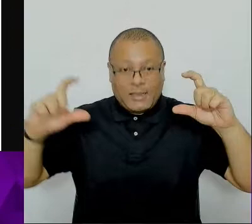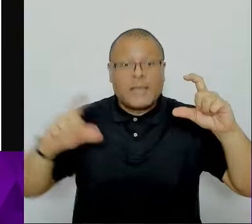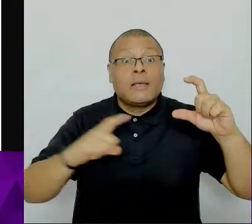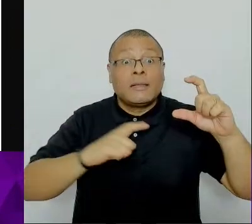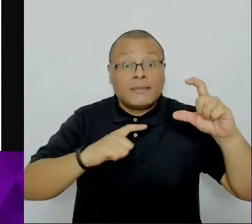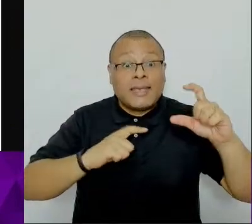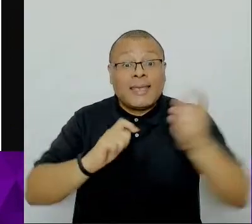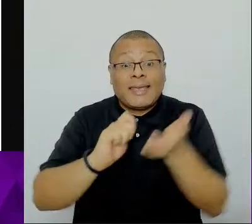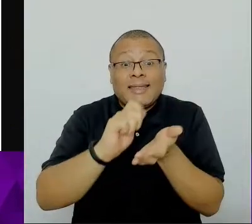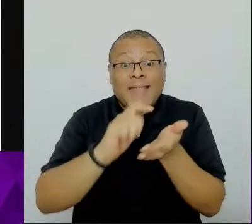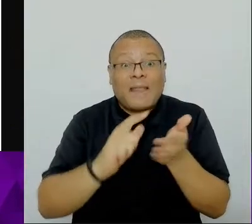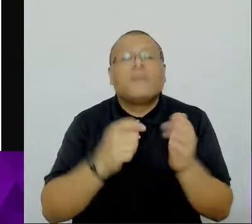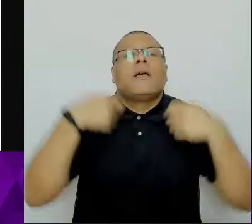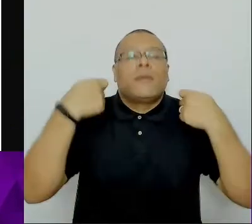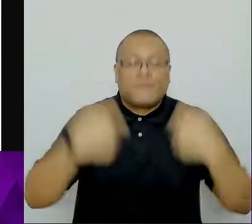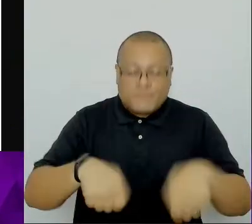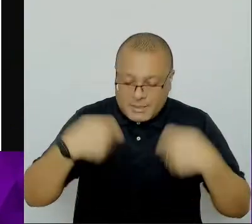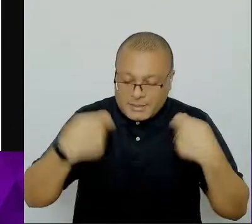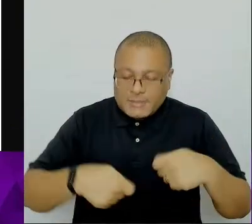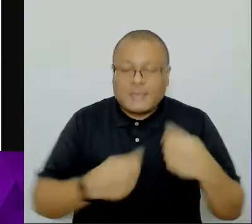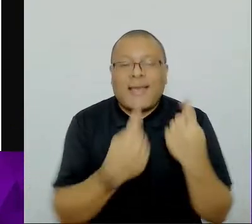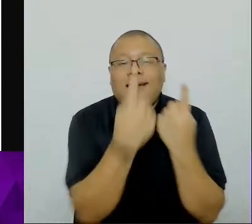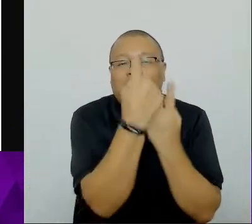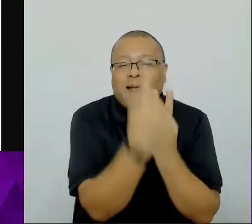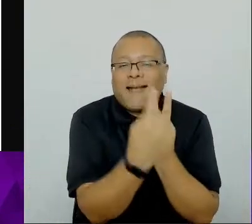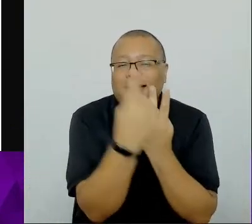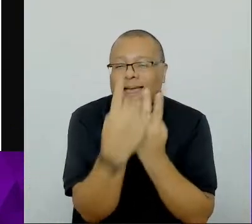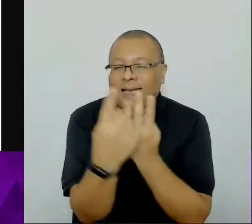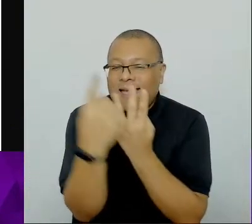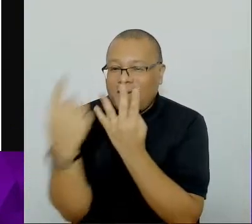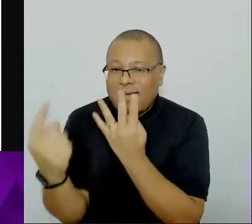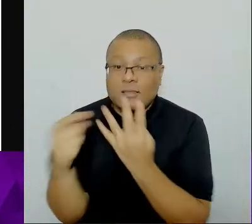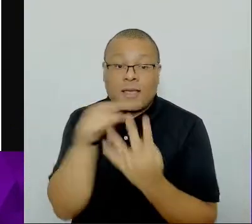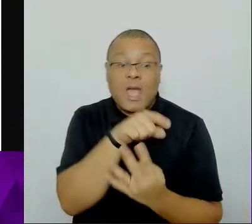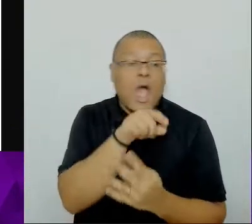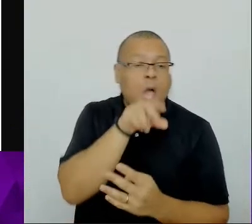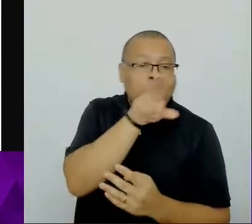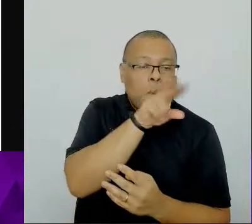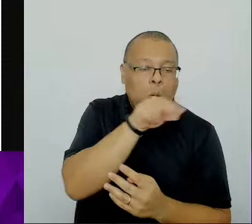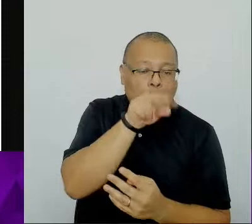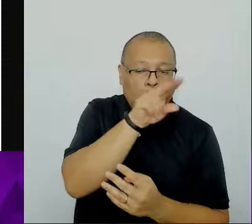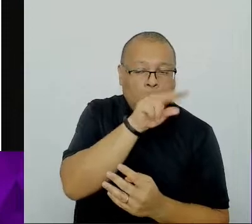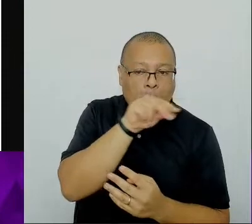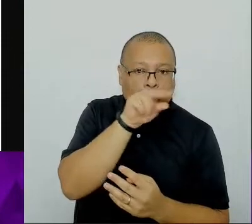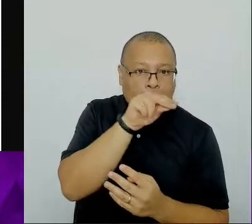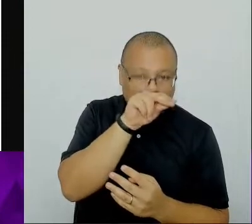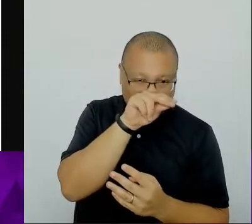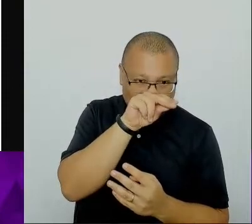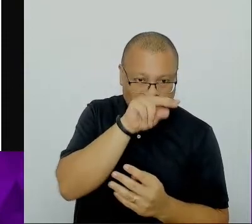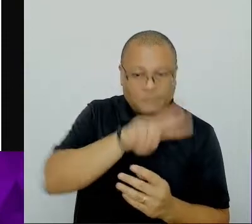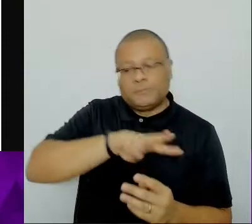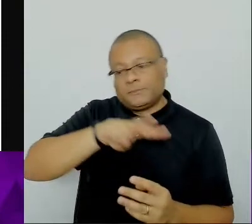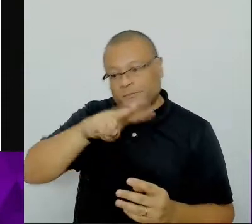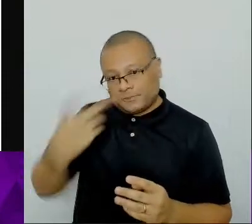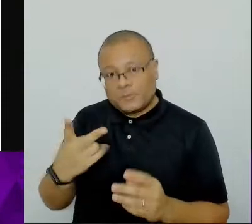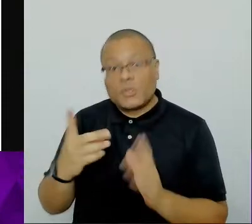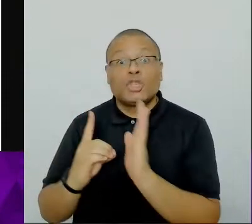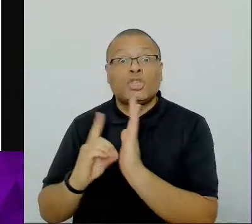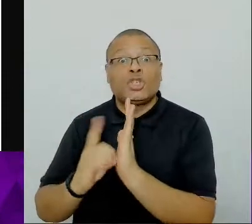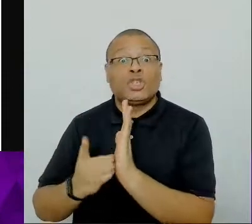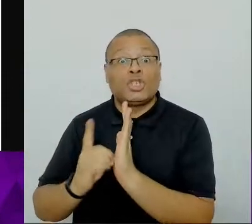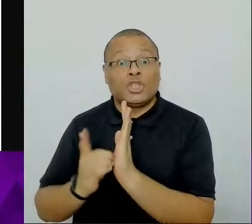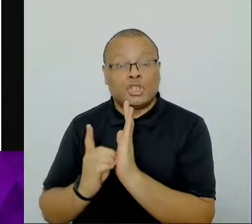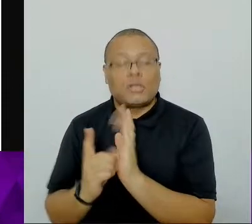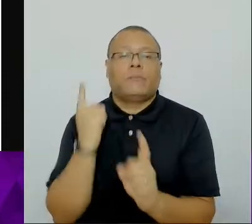fazer o reconhecimento automático, né, do que está sendo dito.